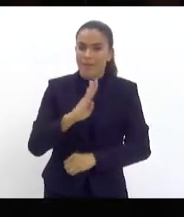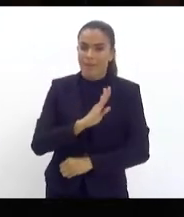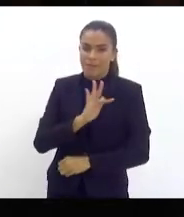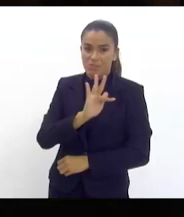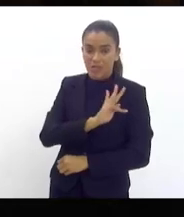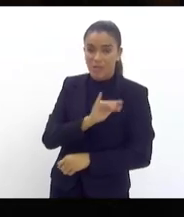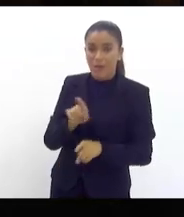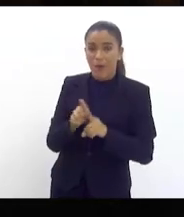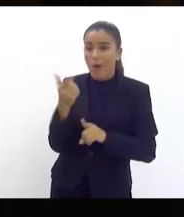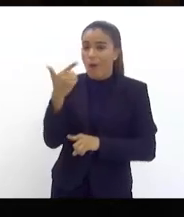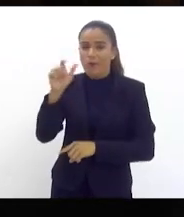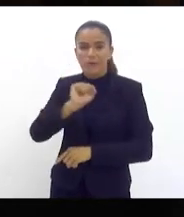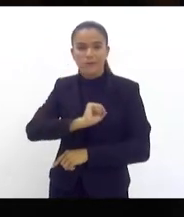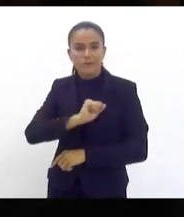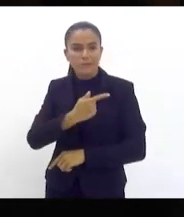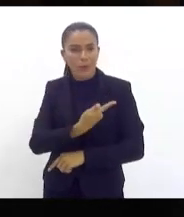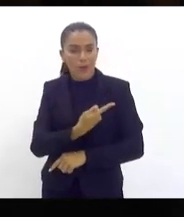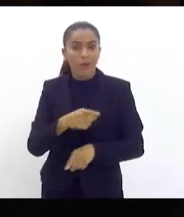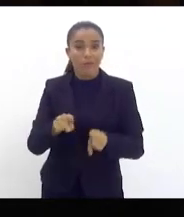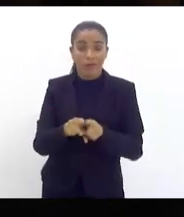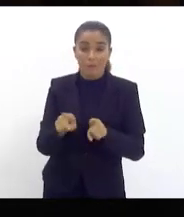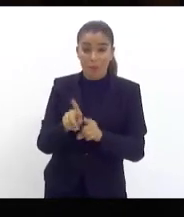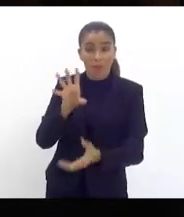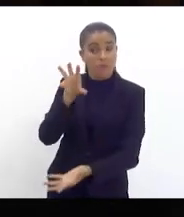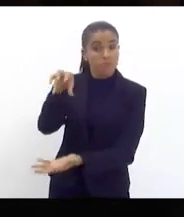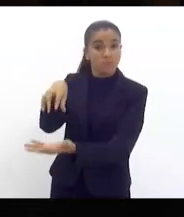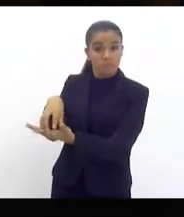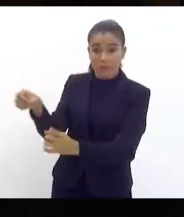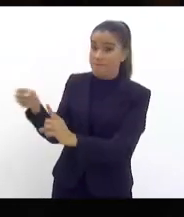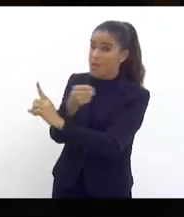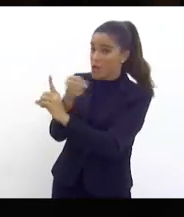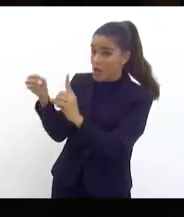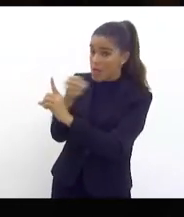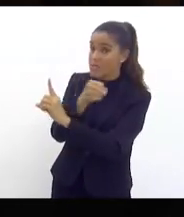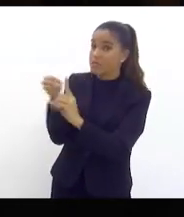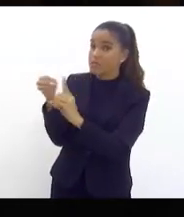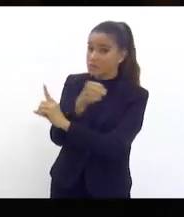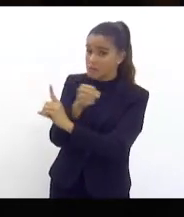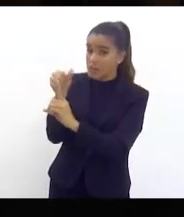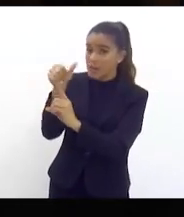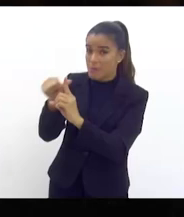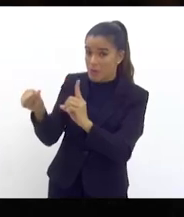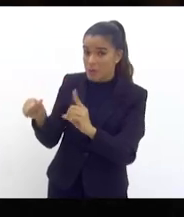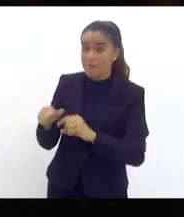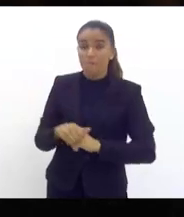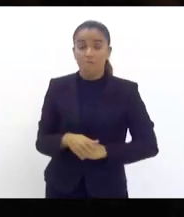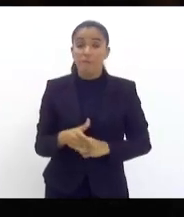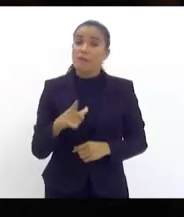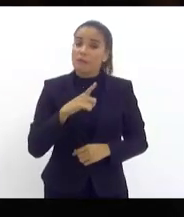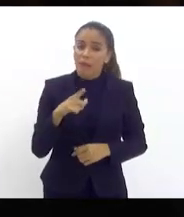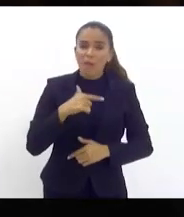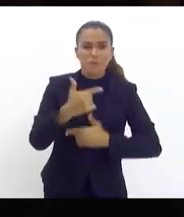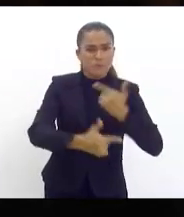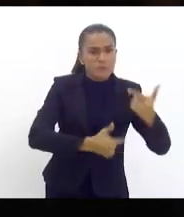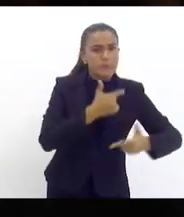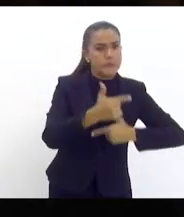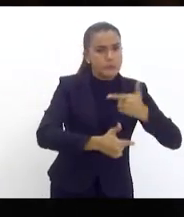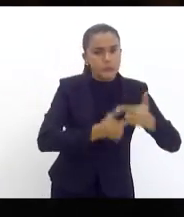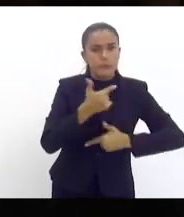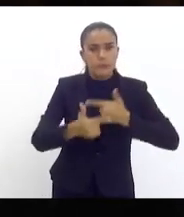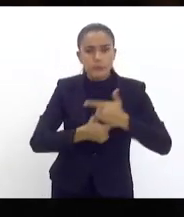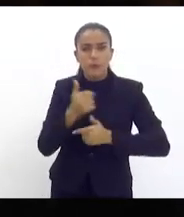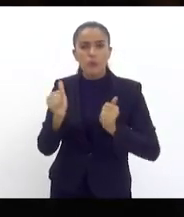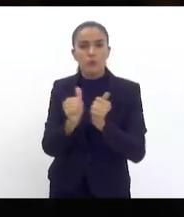outra em São Gonçalo, que também é um epicentro dessas violências. Ou seja, nós também temos trabalhado com o